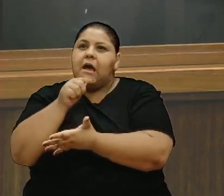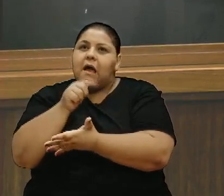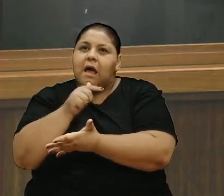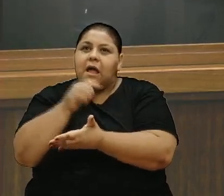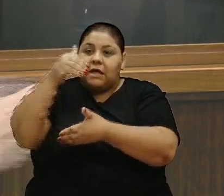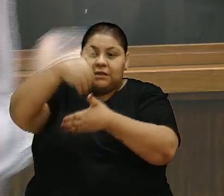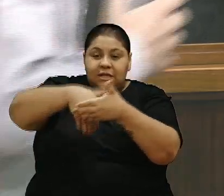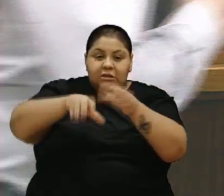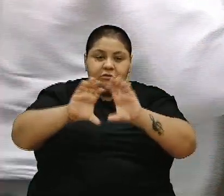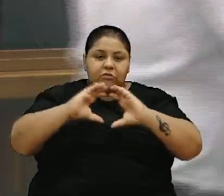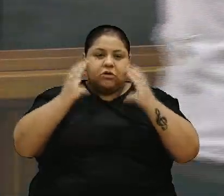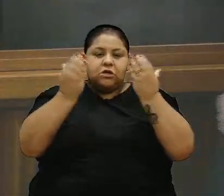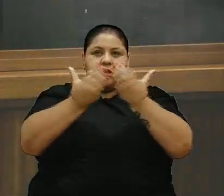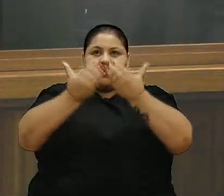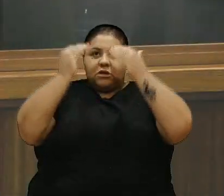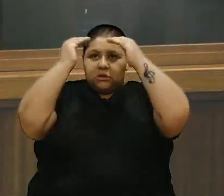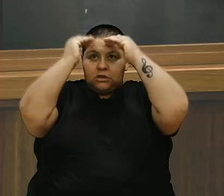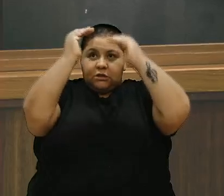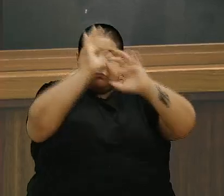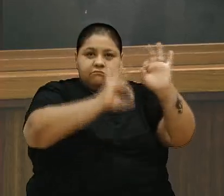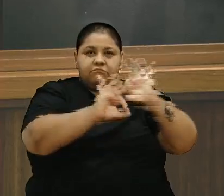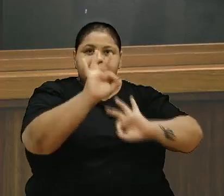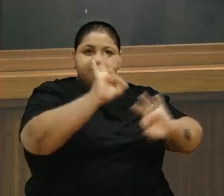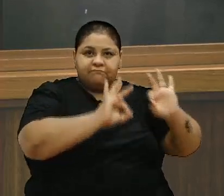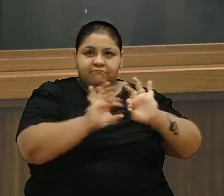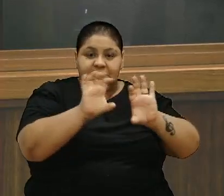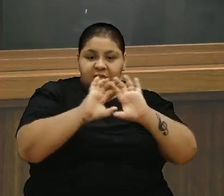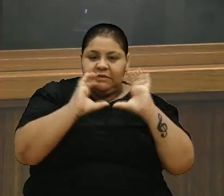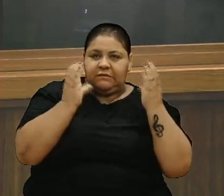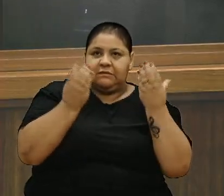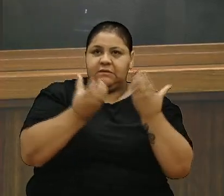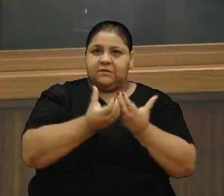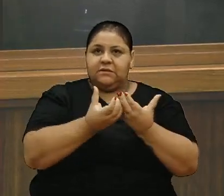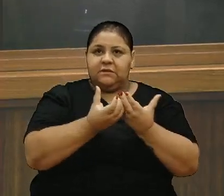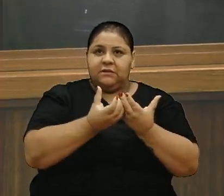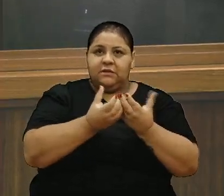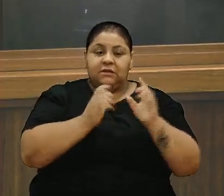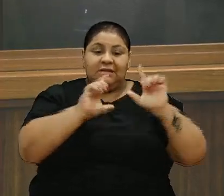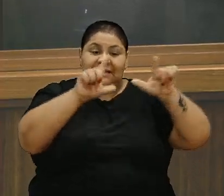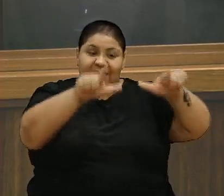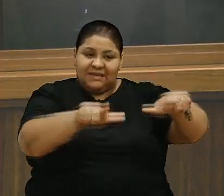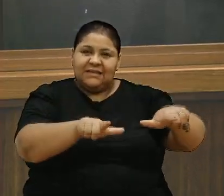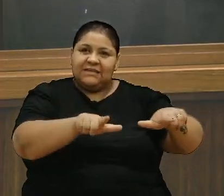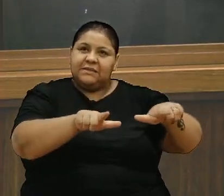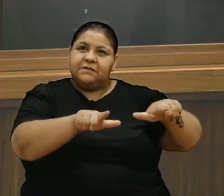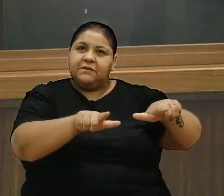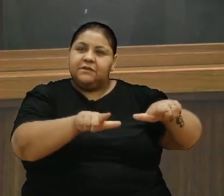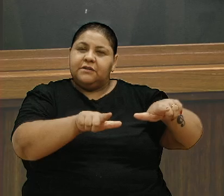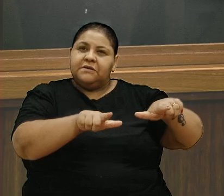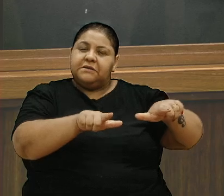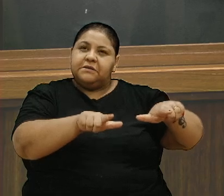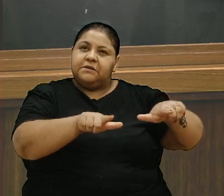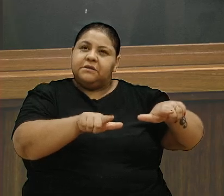comunidade, respeitando a organização da comunidade nas áreas que foram